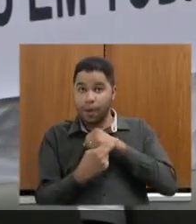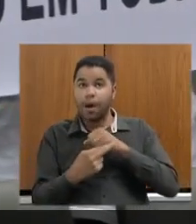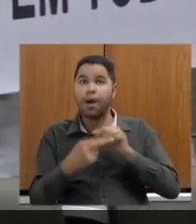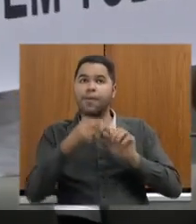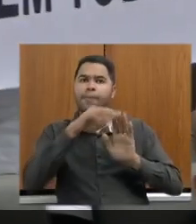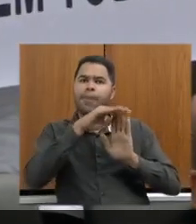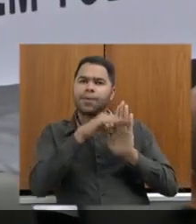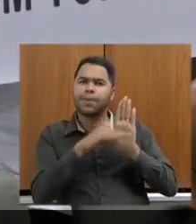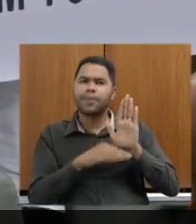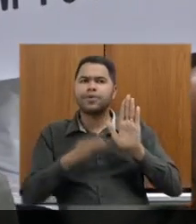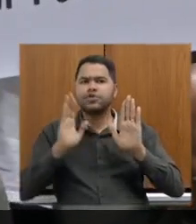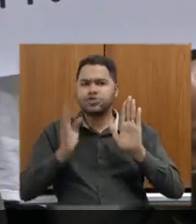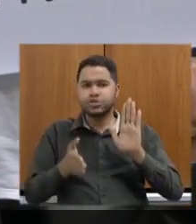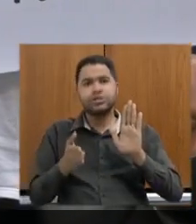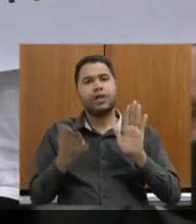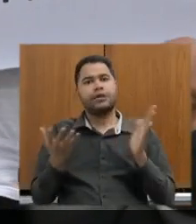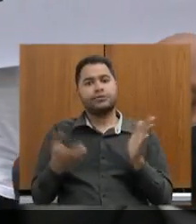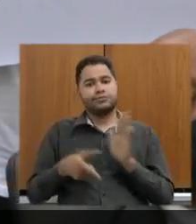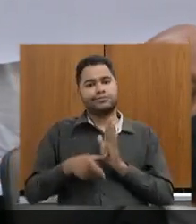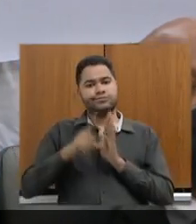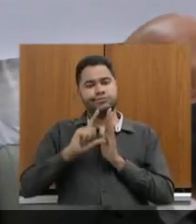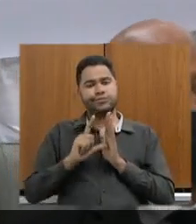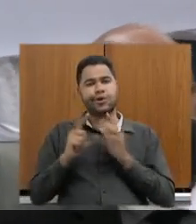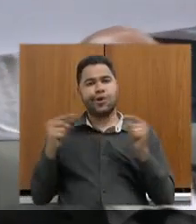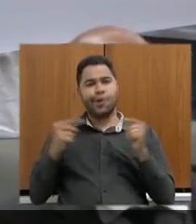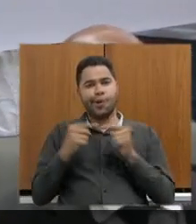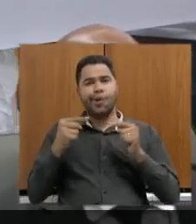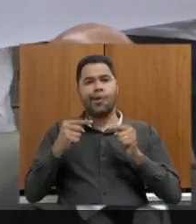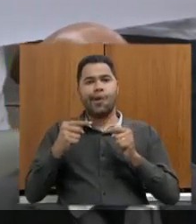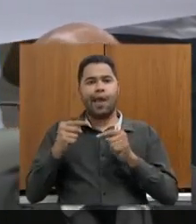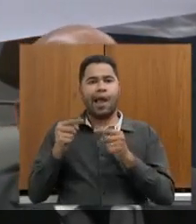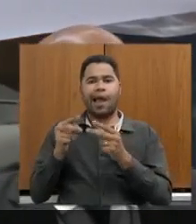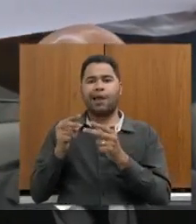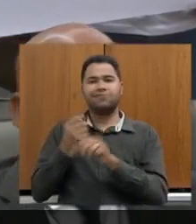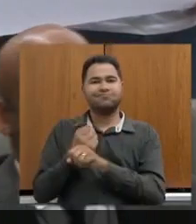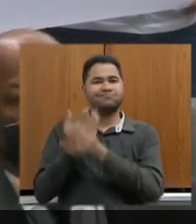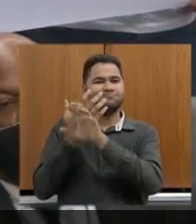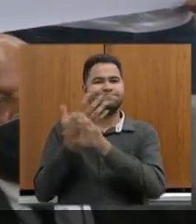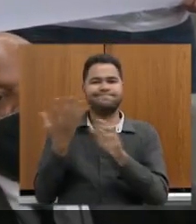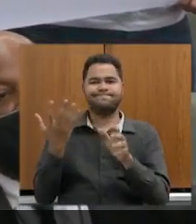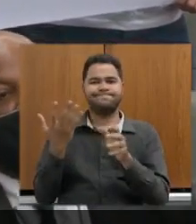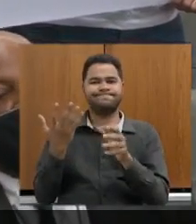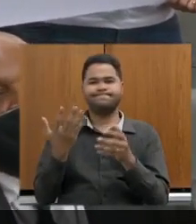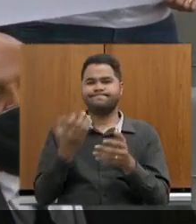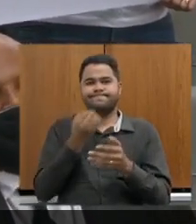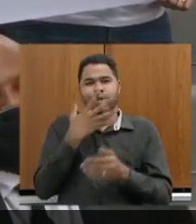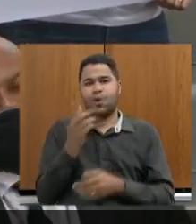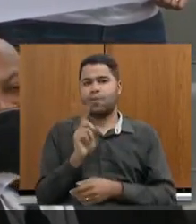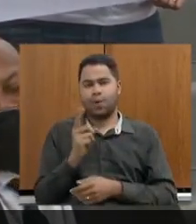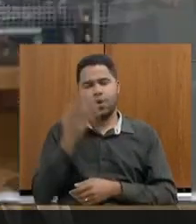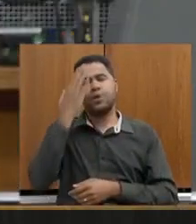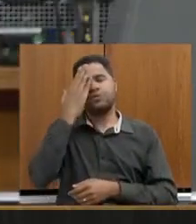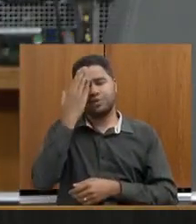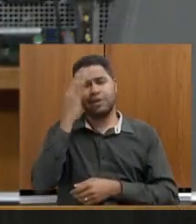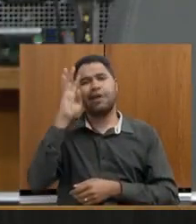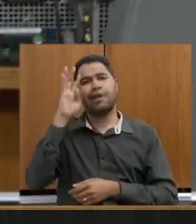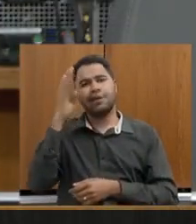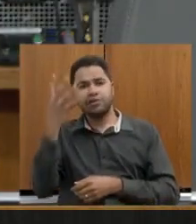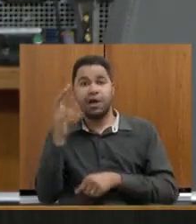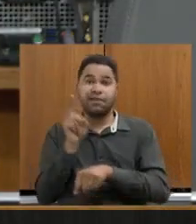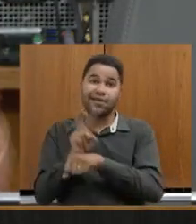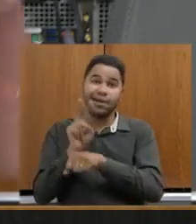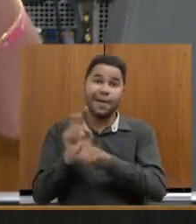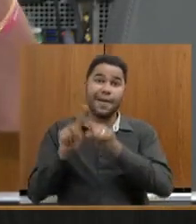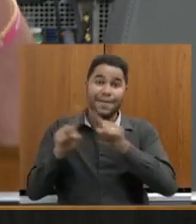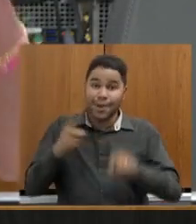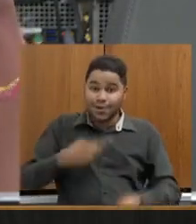é eu já fiz aqui as minhas ressalvas em relação ao plantão digital não acho que seja o ideal é eu sei que resolve um problema temporário